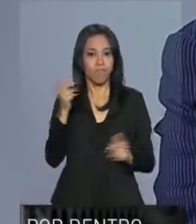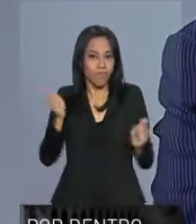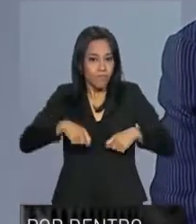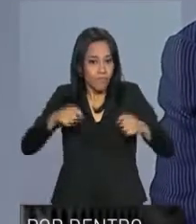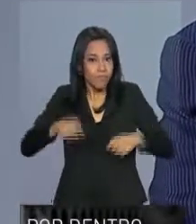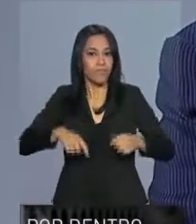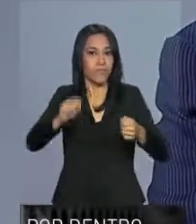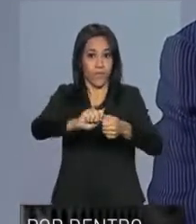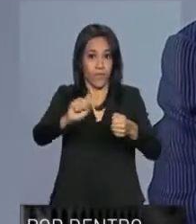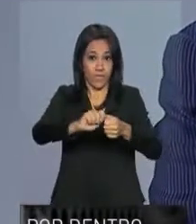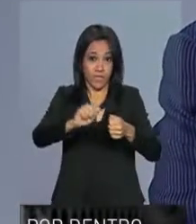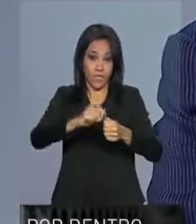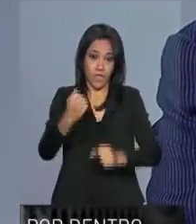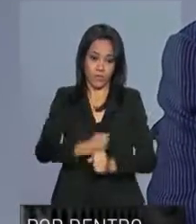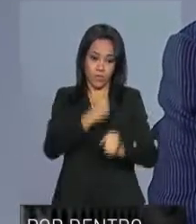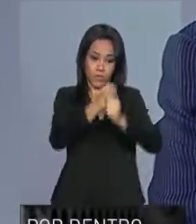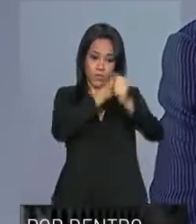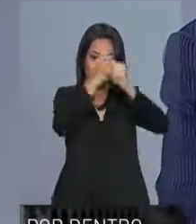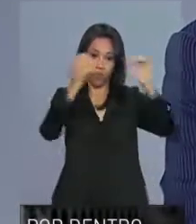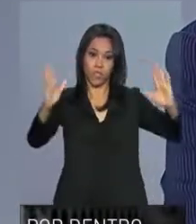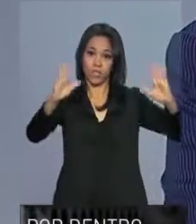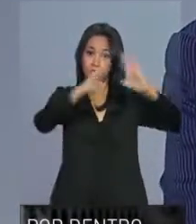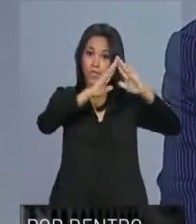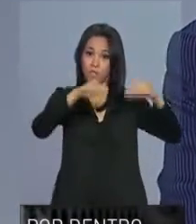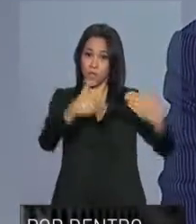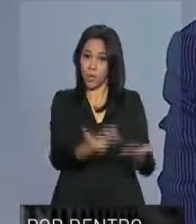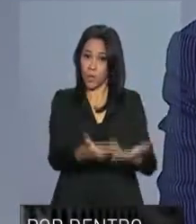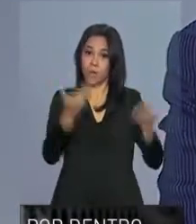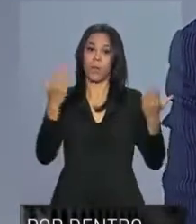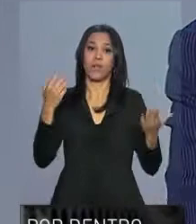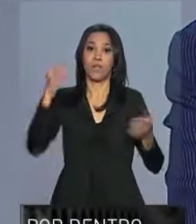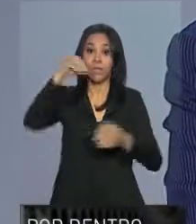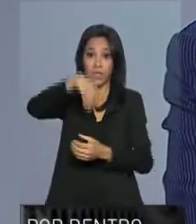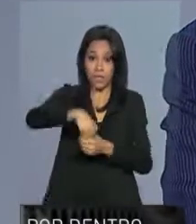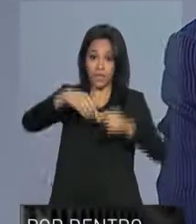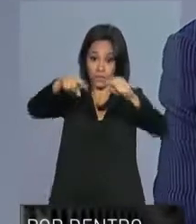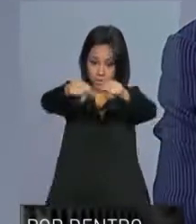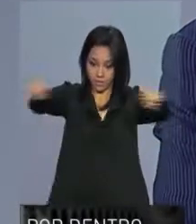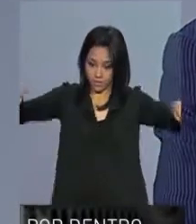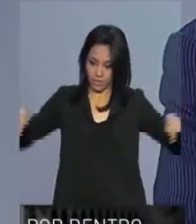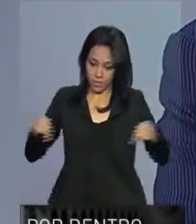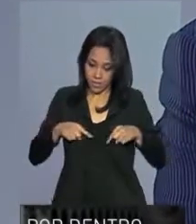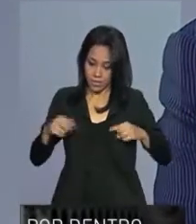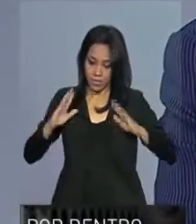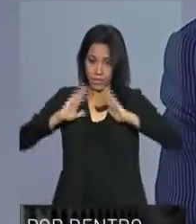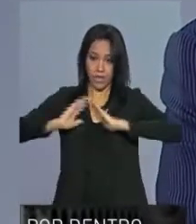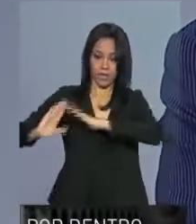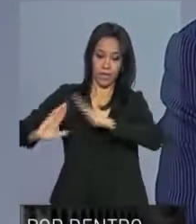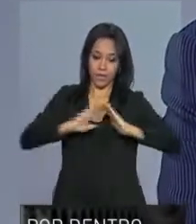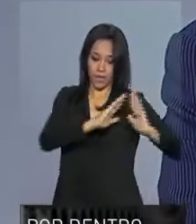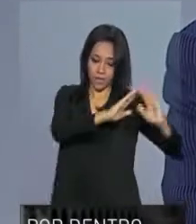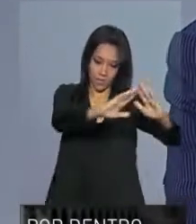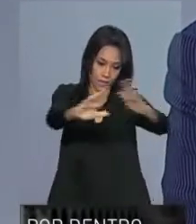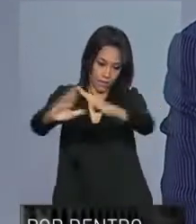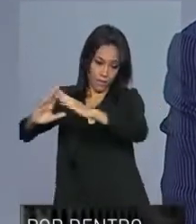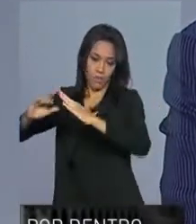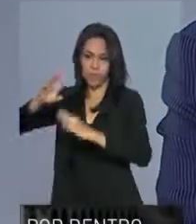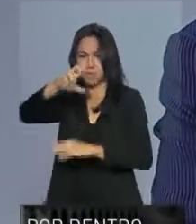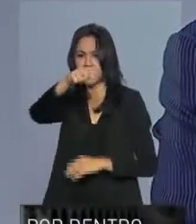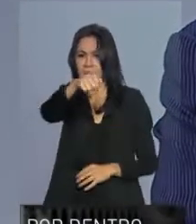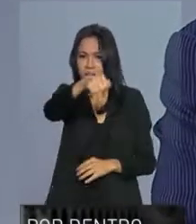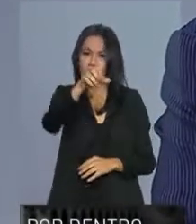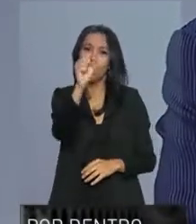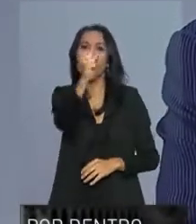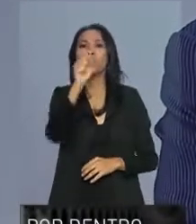às edificações de escolas e creches dentro desses conjuntos imagine só que foram autorizados conjuntos com 78 mil